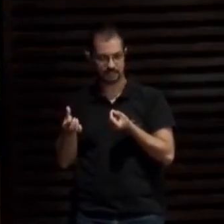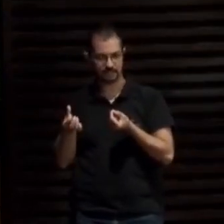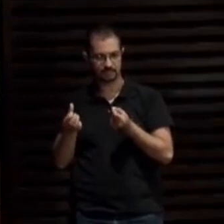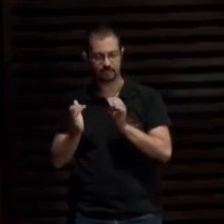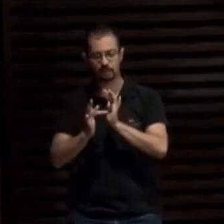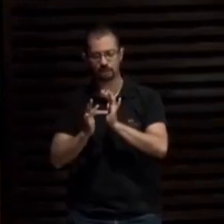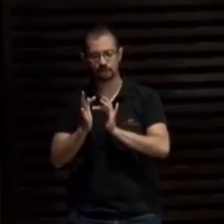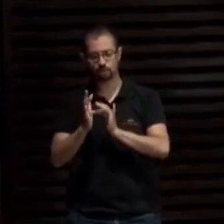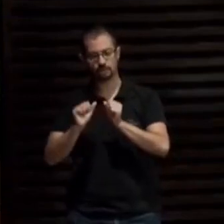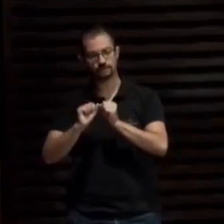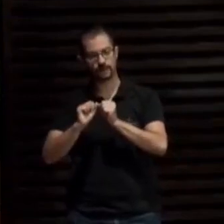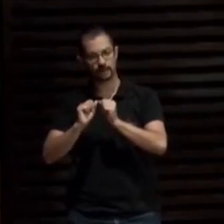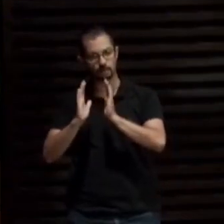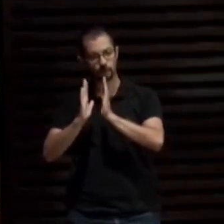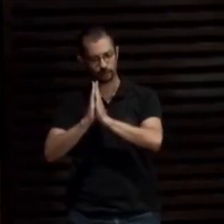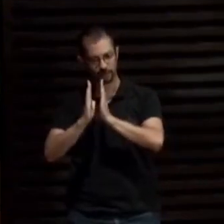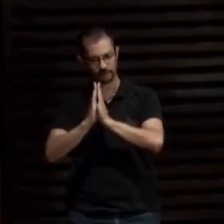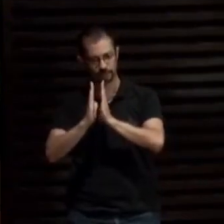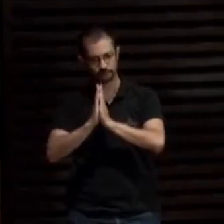oração que envolve